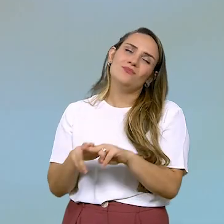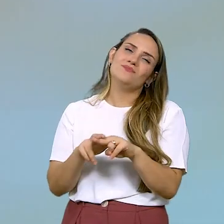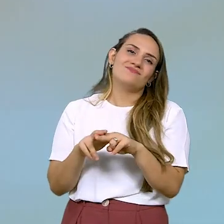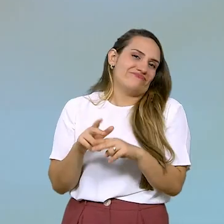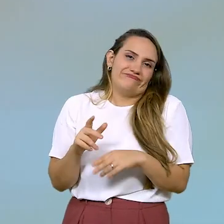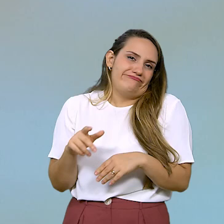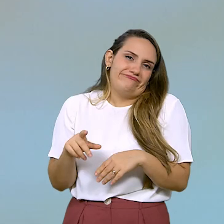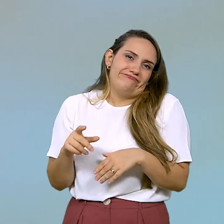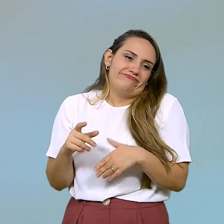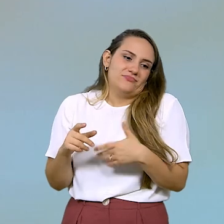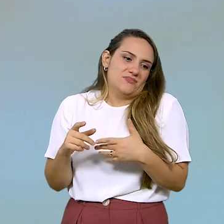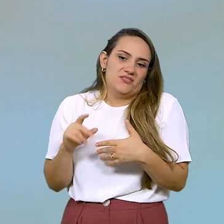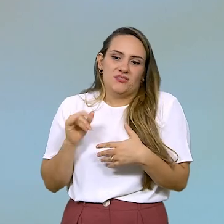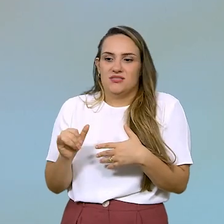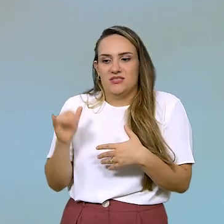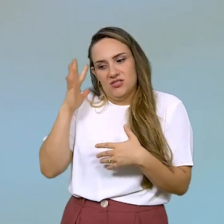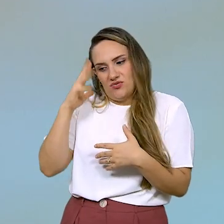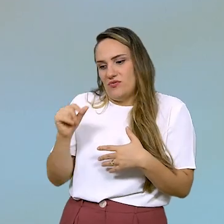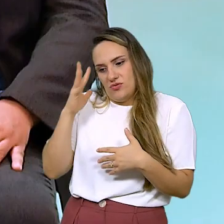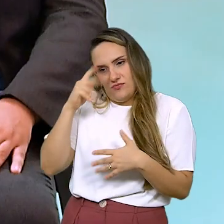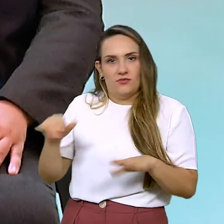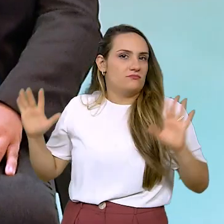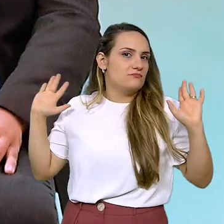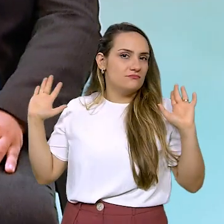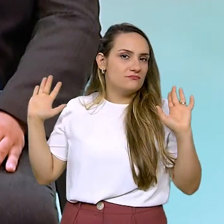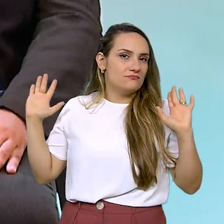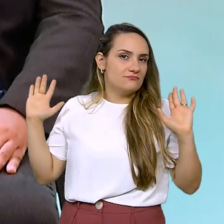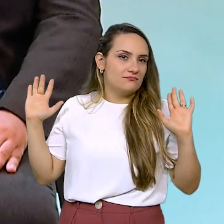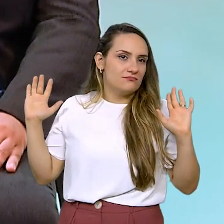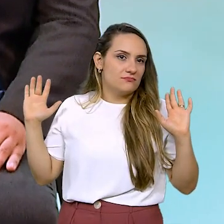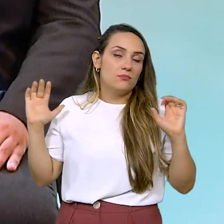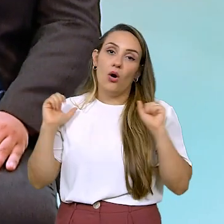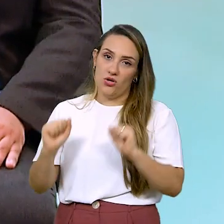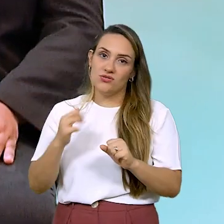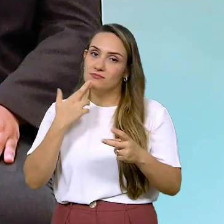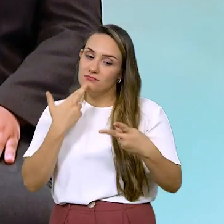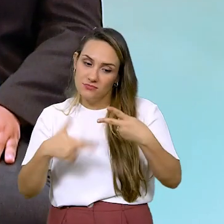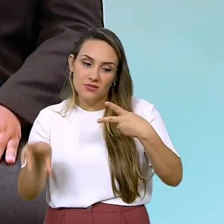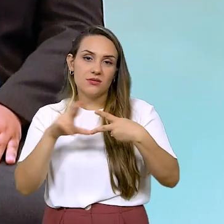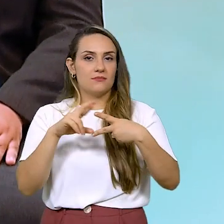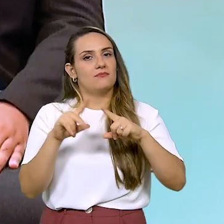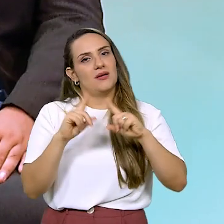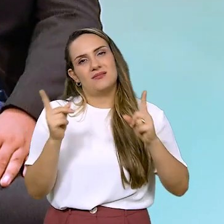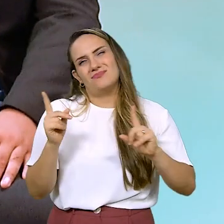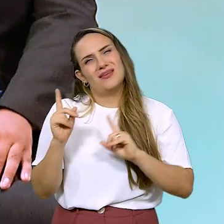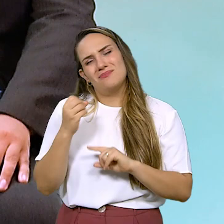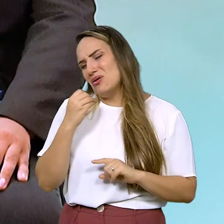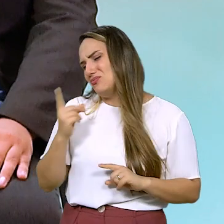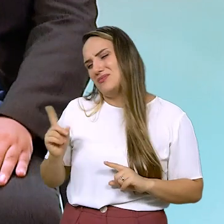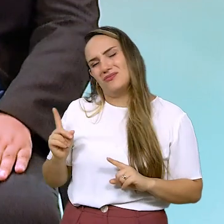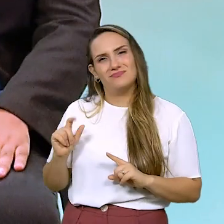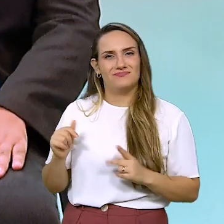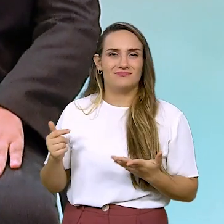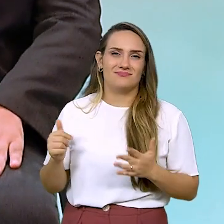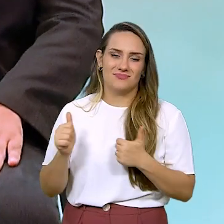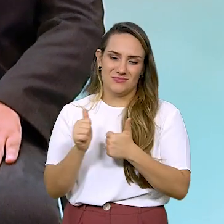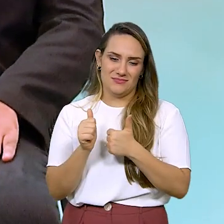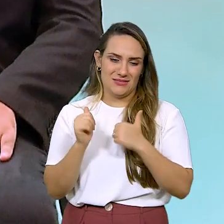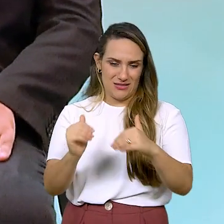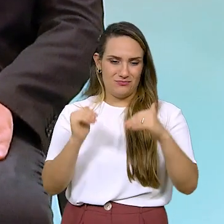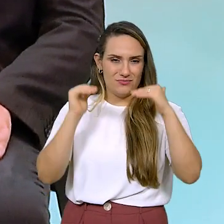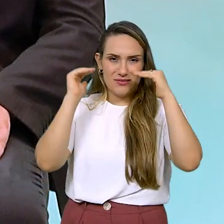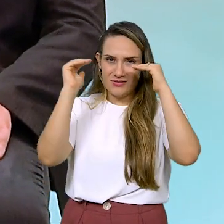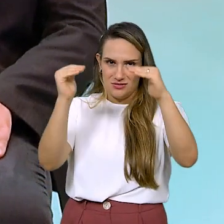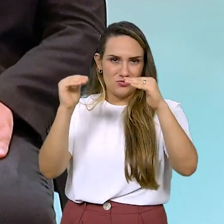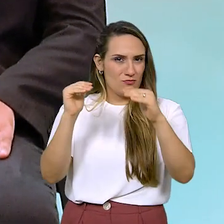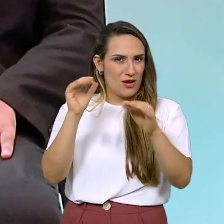não tem retorno também, né? Decidiu, está decidido. Você vai poder, na verdade, até recorrer. Porém, não é comum que os tribunais superiores,